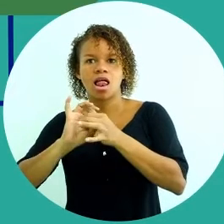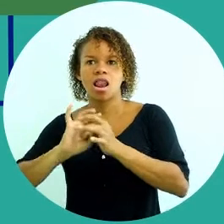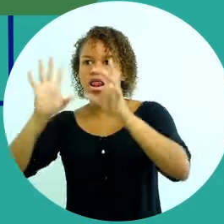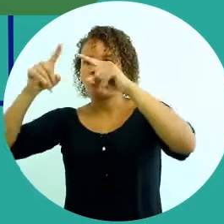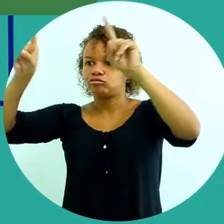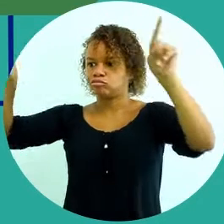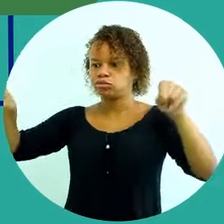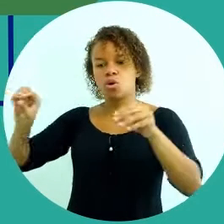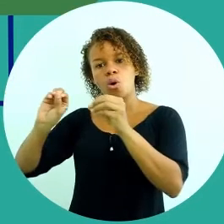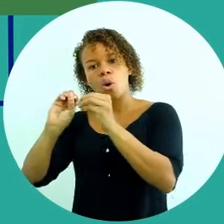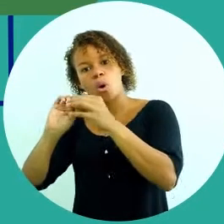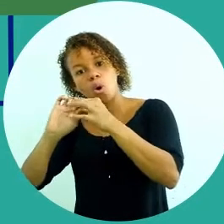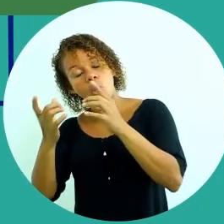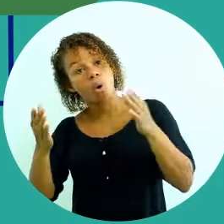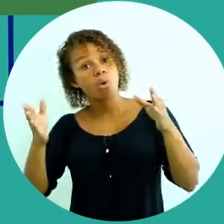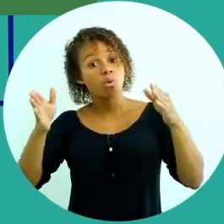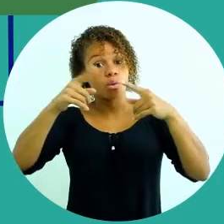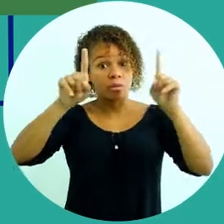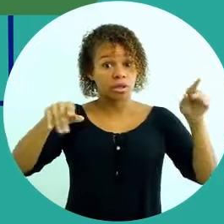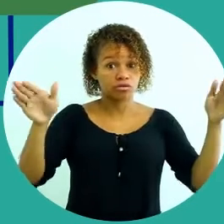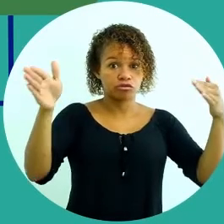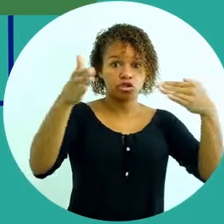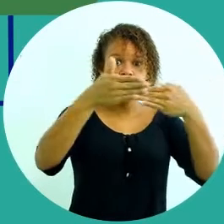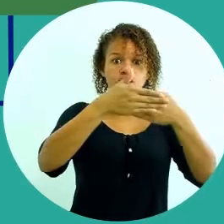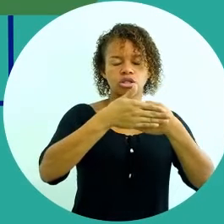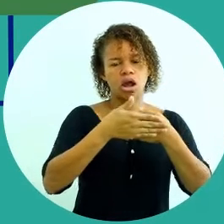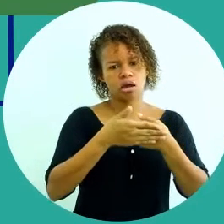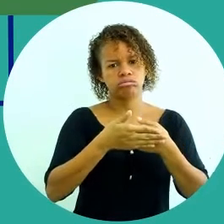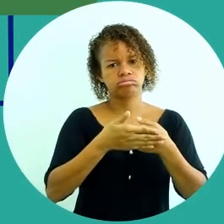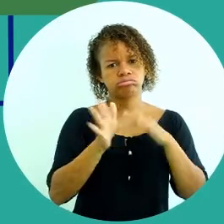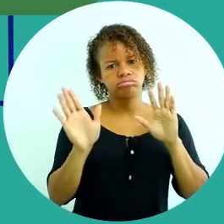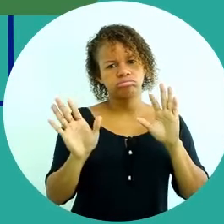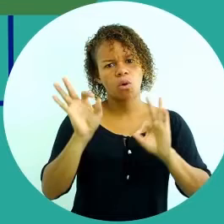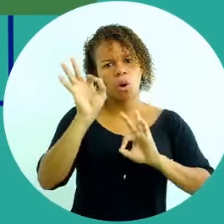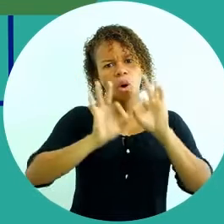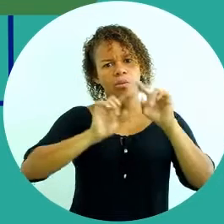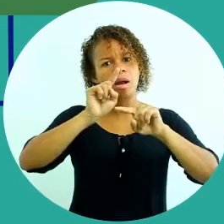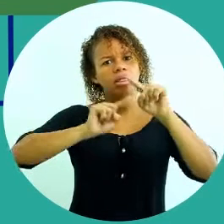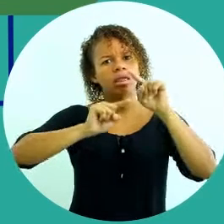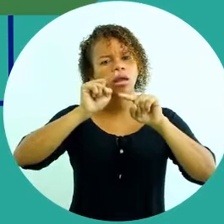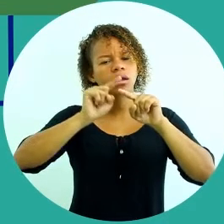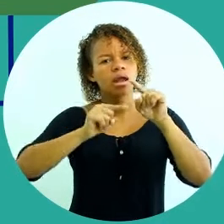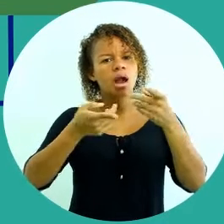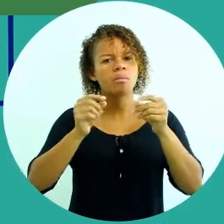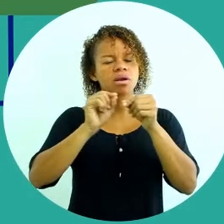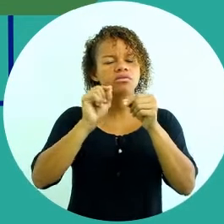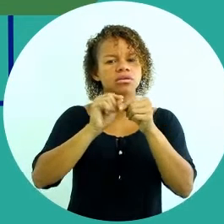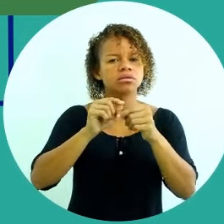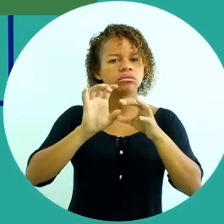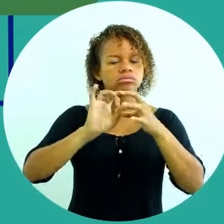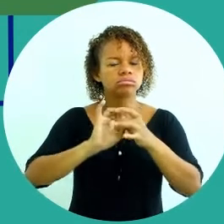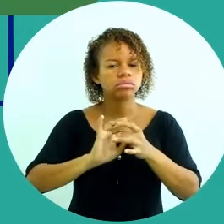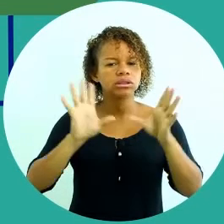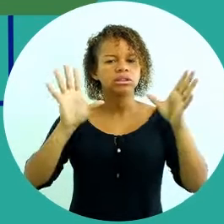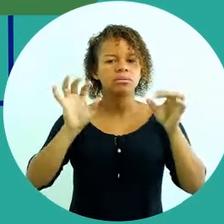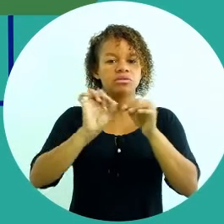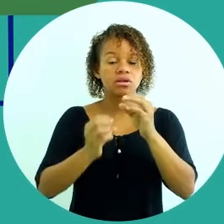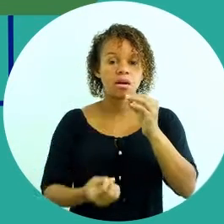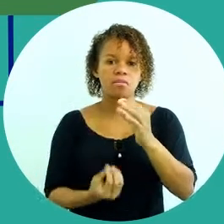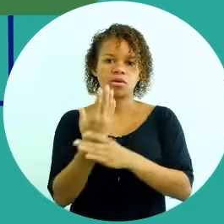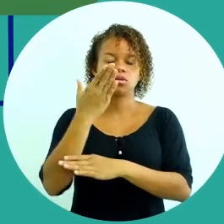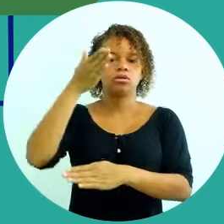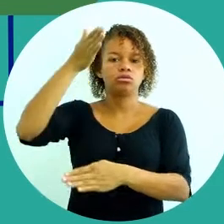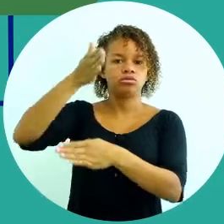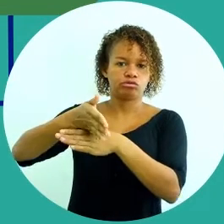ser ao ar livre ou um ambiente interno, de que equipamentos você disponibiliza para fazer a